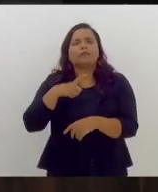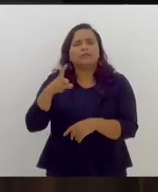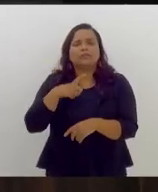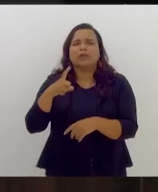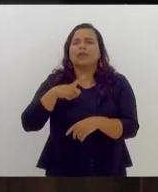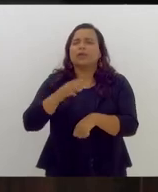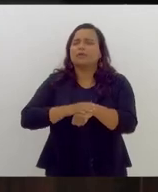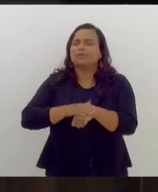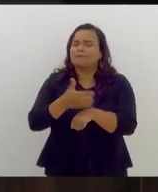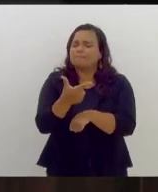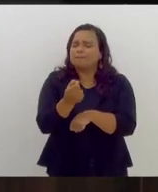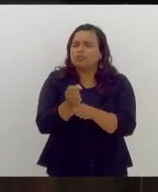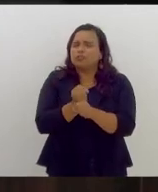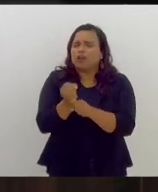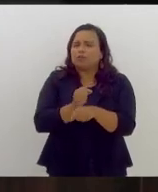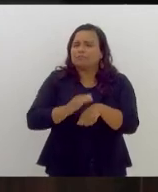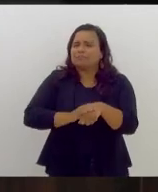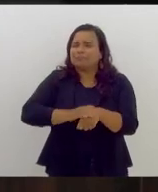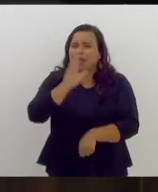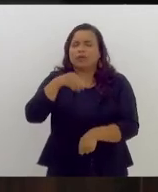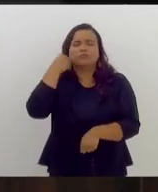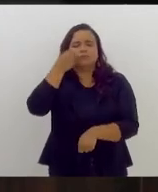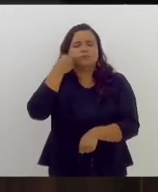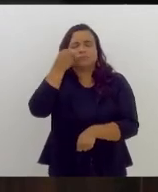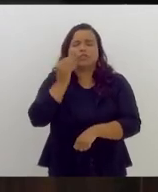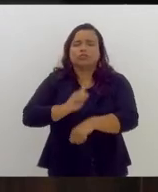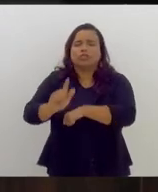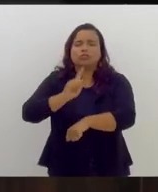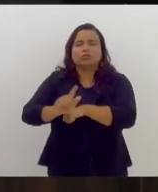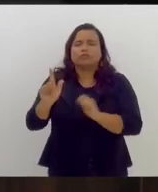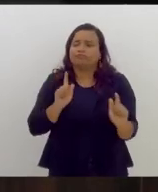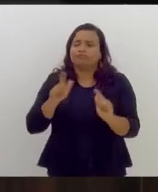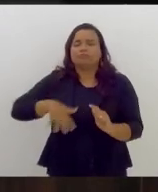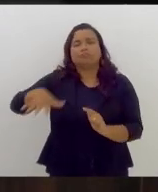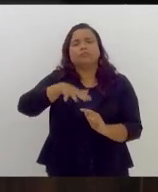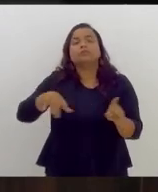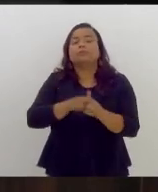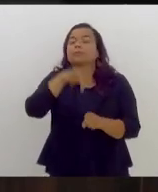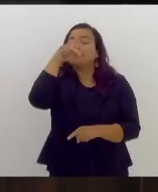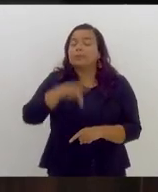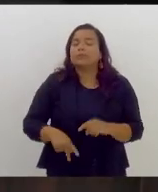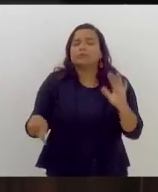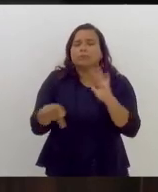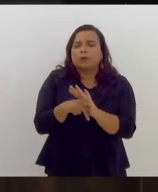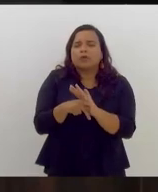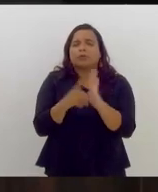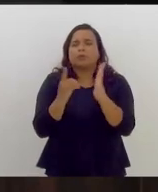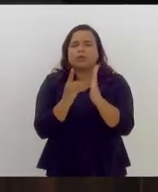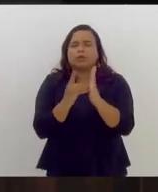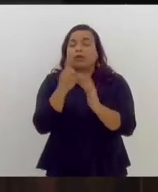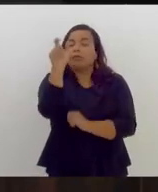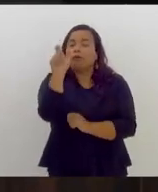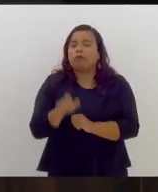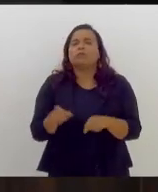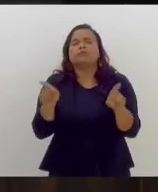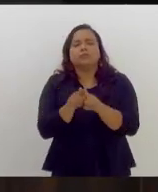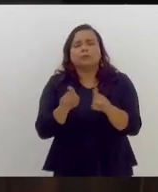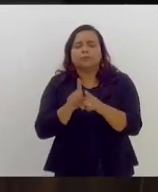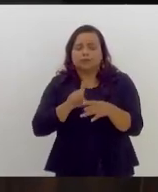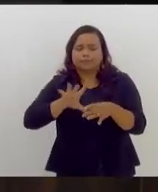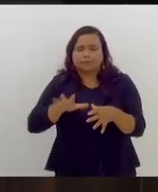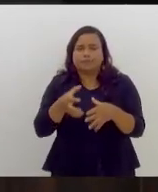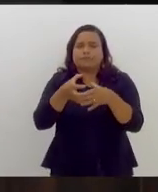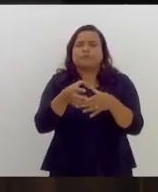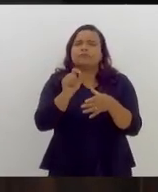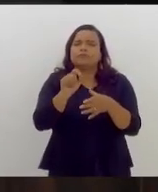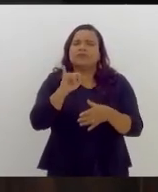de experiência como gestor público. Além da presidência do DETRAN, o doutor Adolfo Conde também é membro